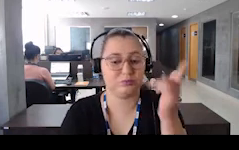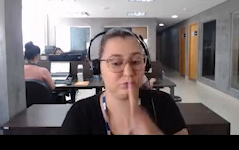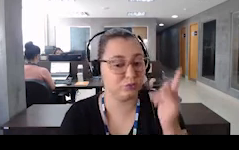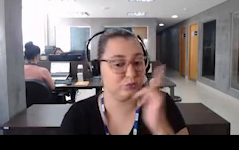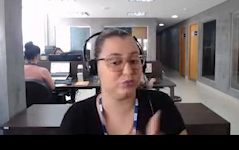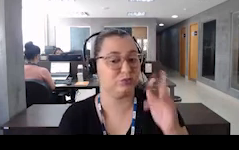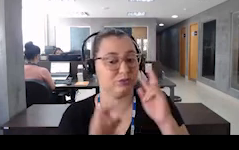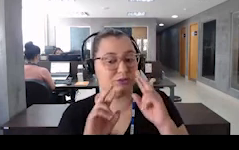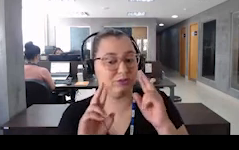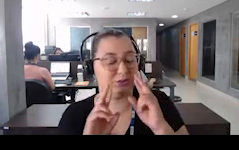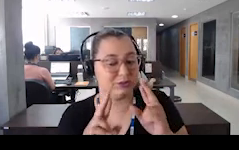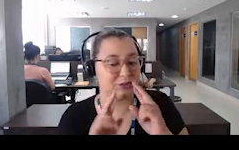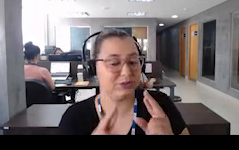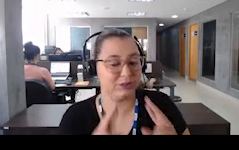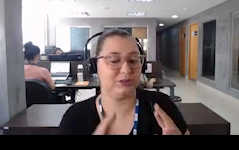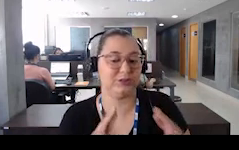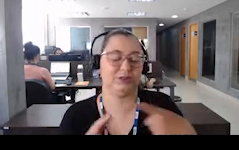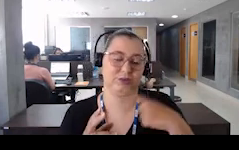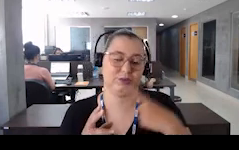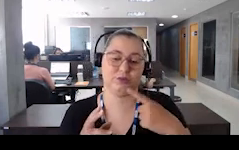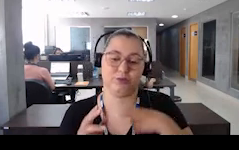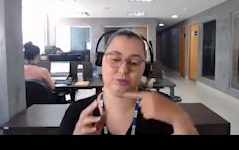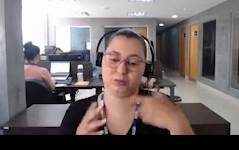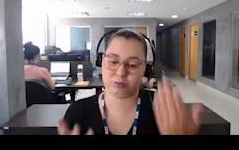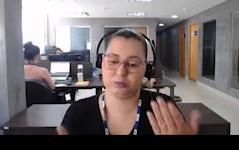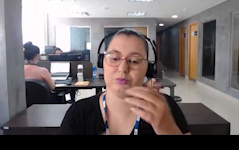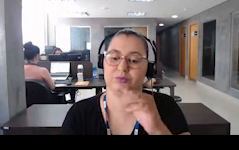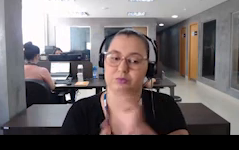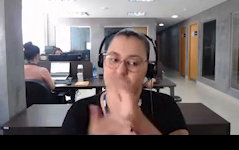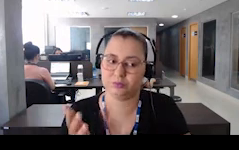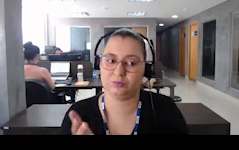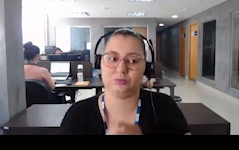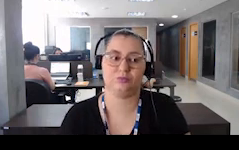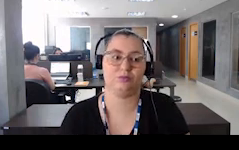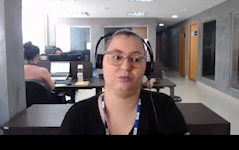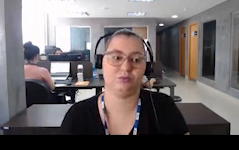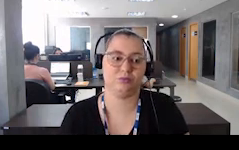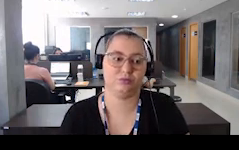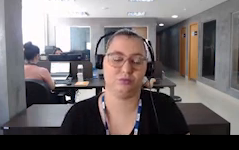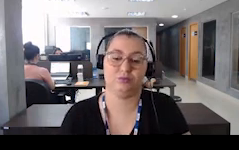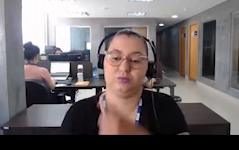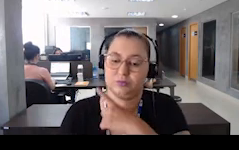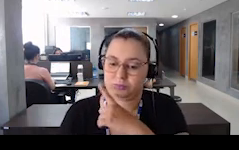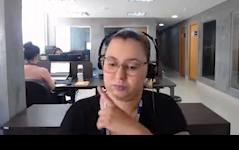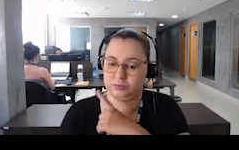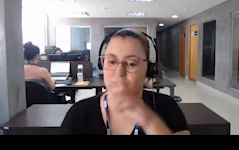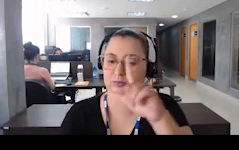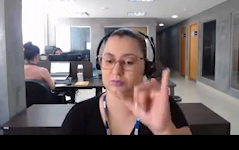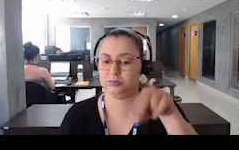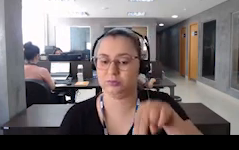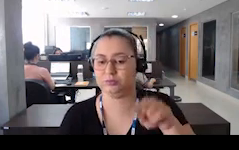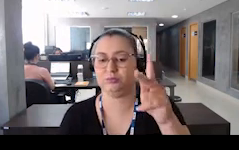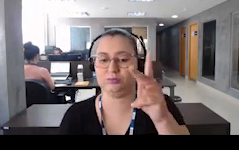vocês conseguirem responder a situação de aprendizagem, tudo bem? Então, aqui na atividade individual, tem aqui um